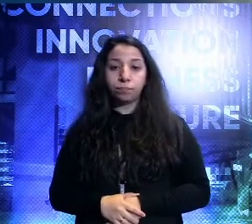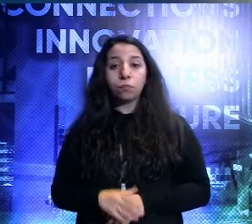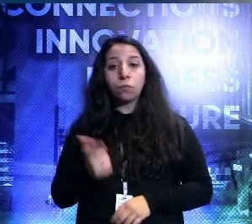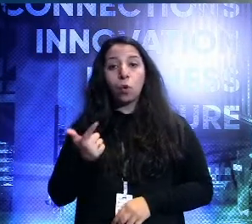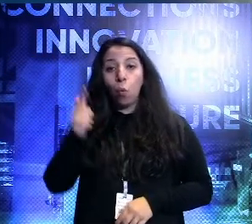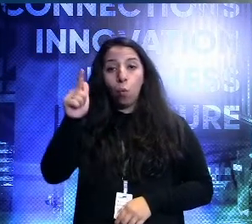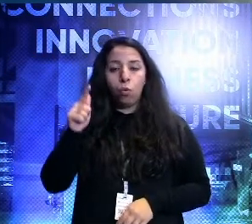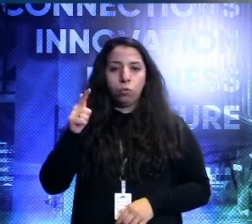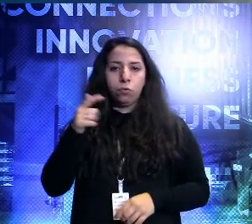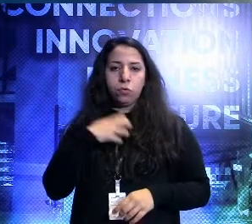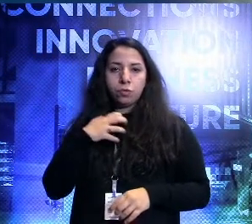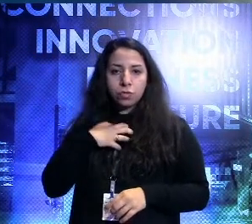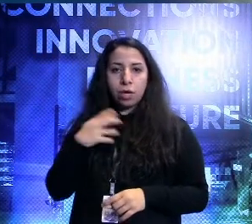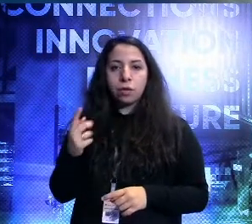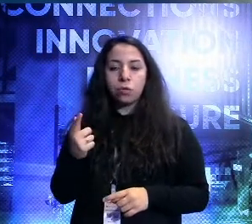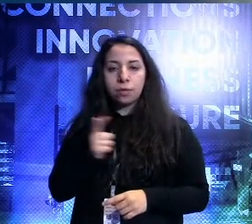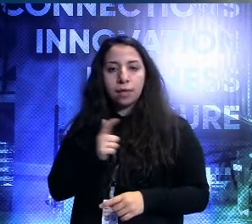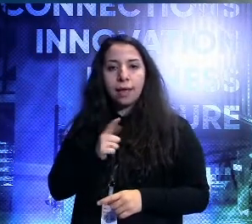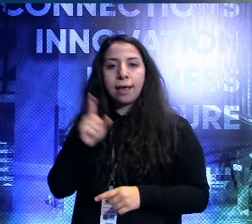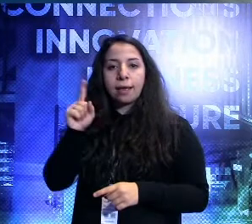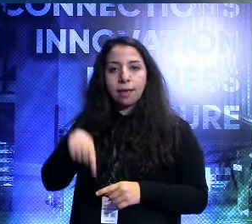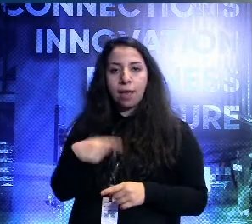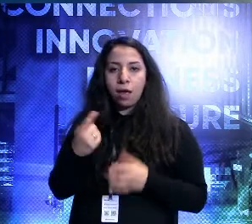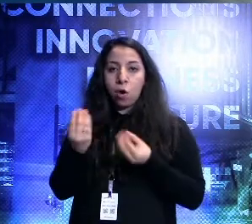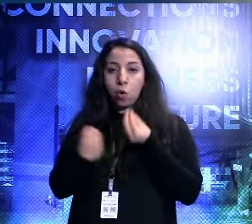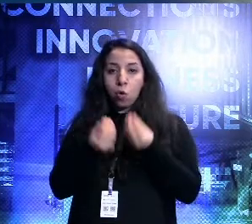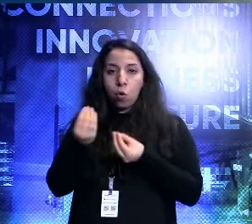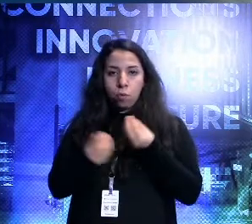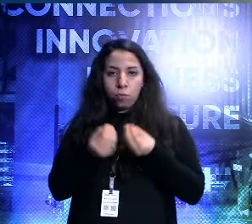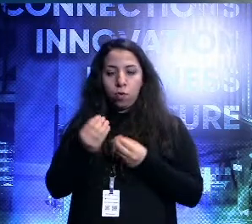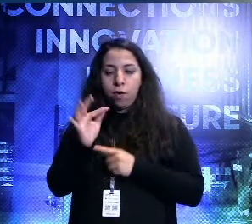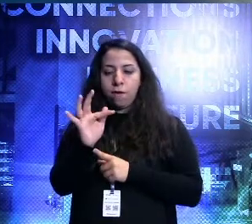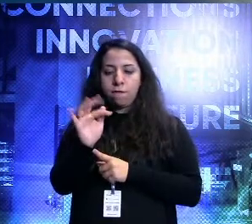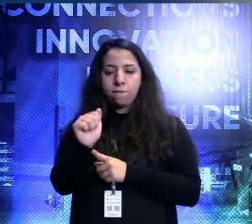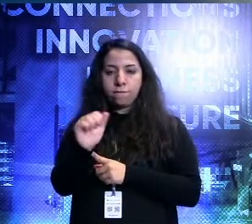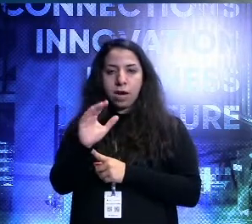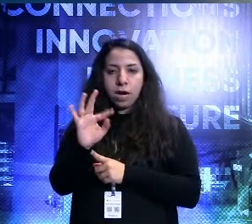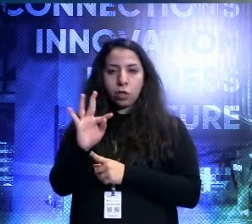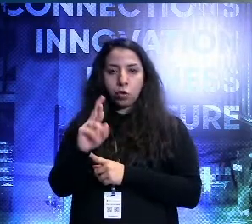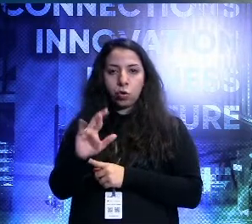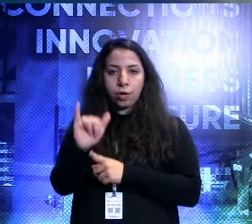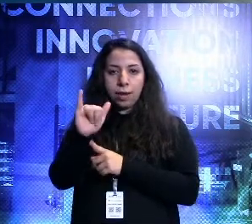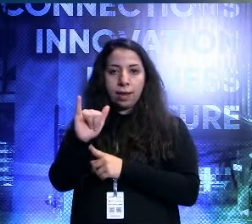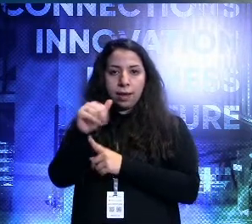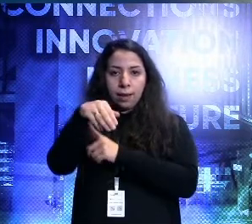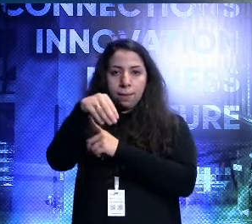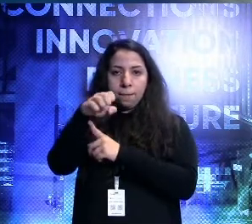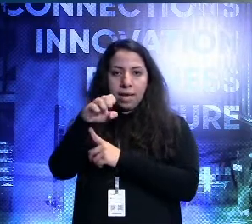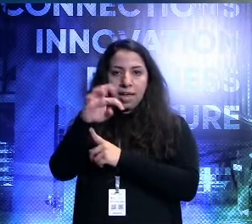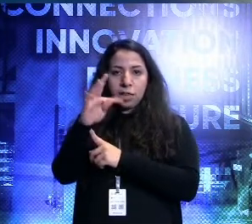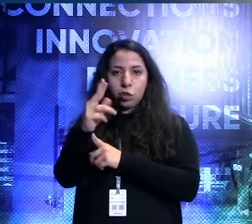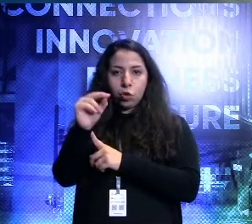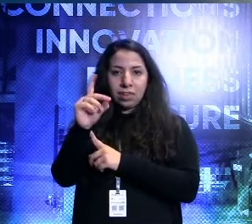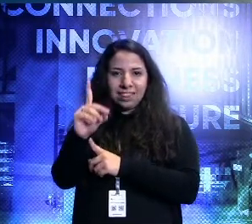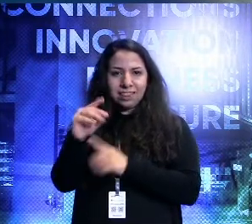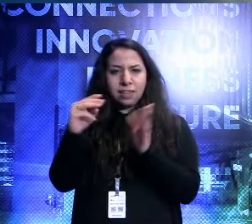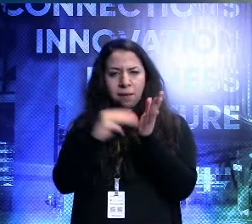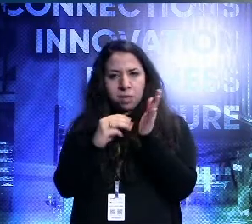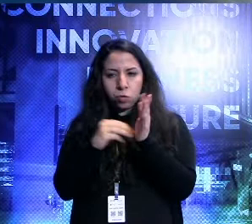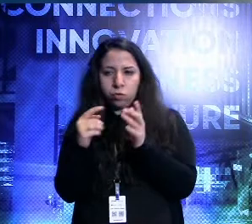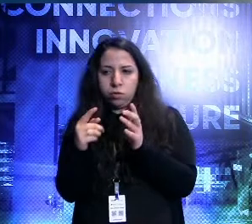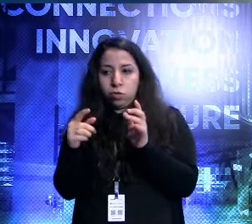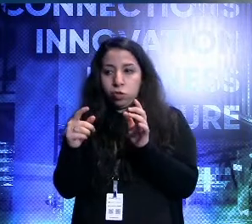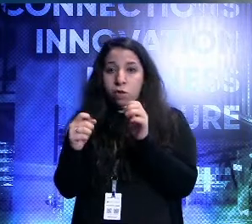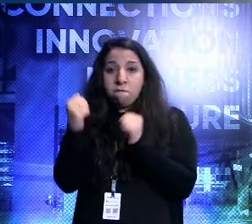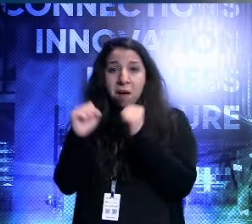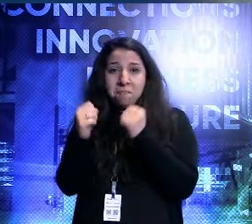tem é o Factory Method, que particularmente eu não gosto muito, que é você ter um método de fábrica. Em vez de